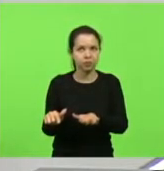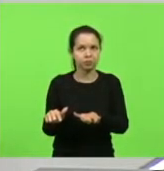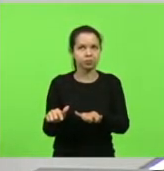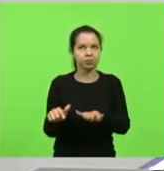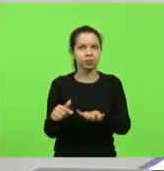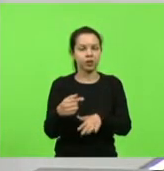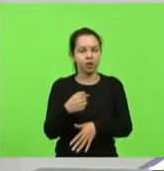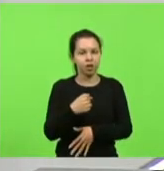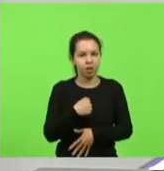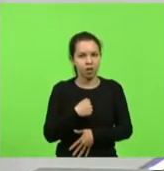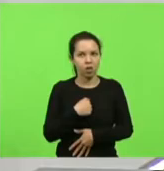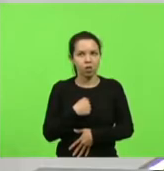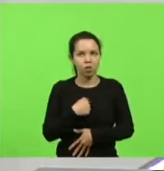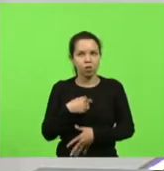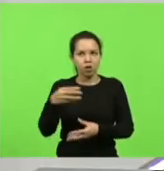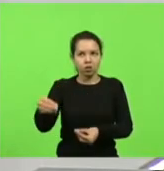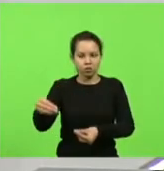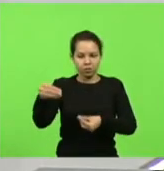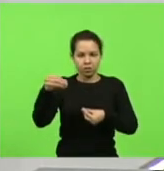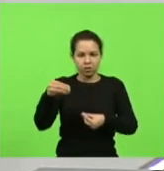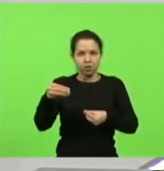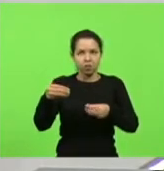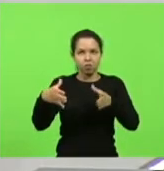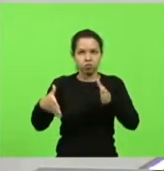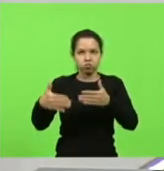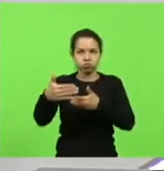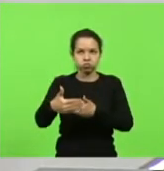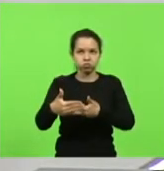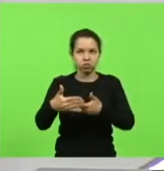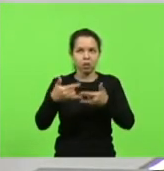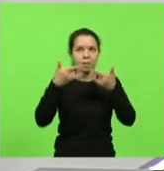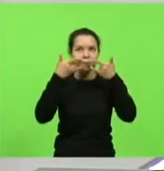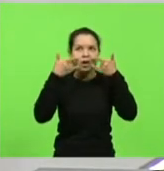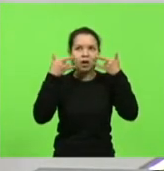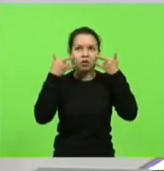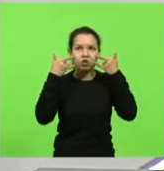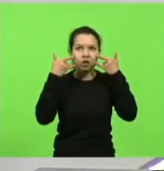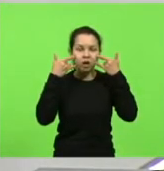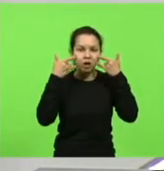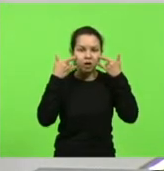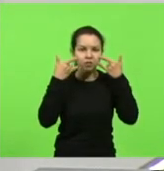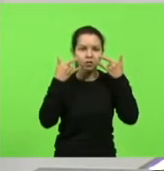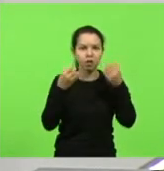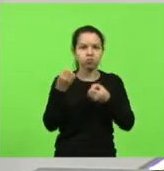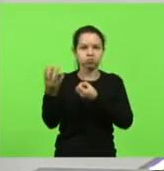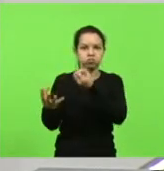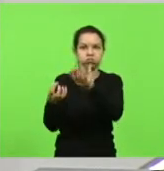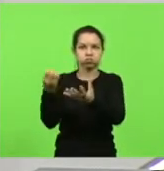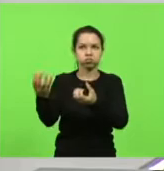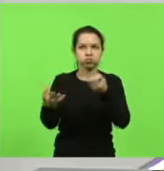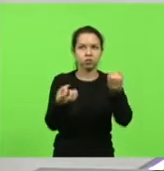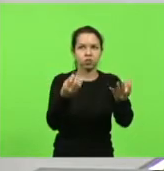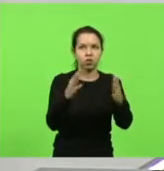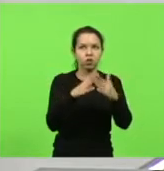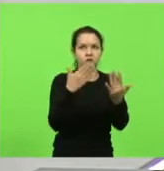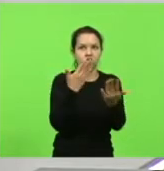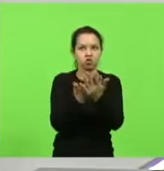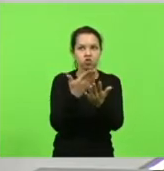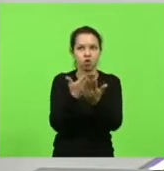eu recebi um pacote de máscaras aqui, que está sendo entregue nas